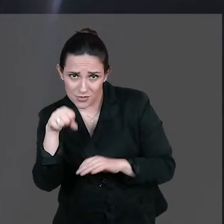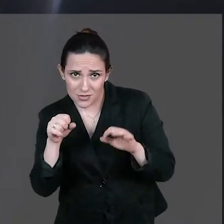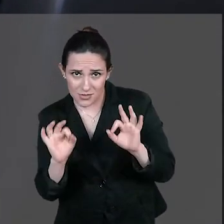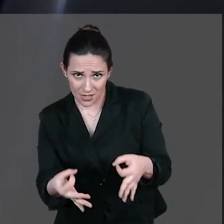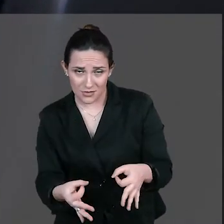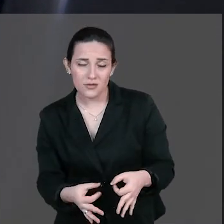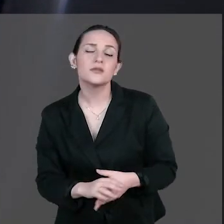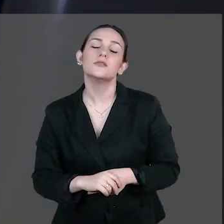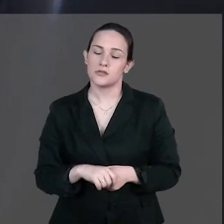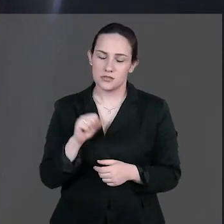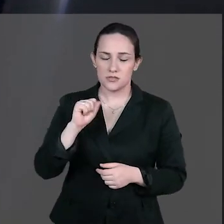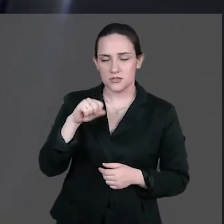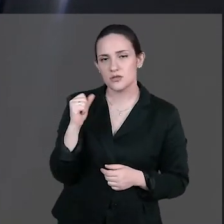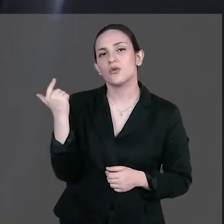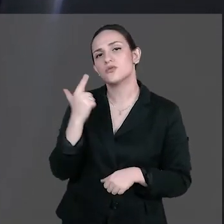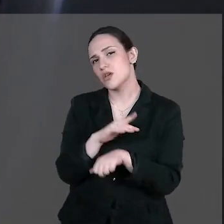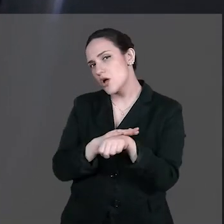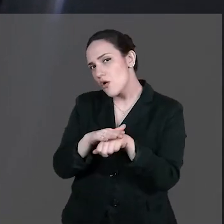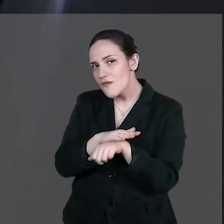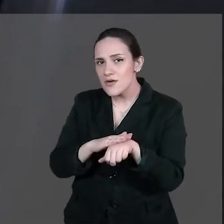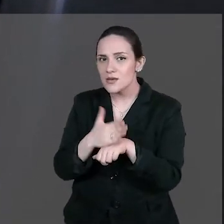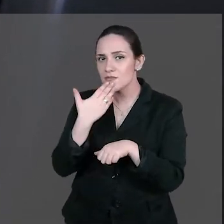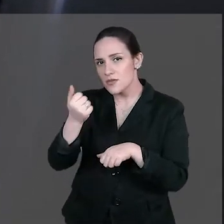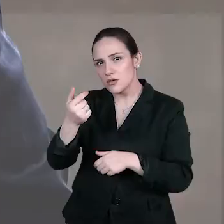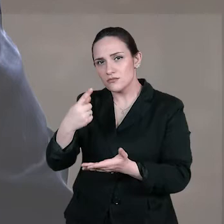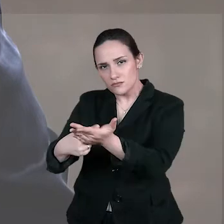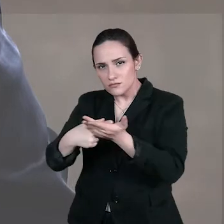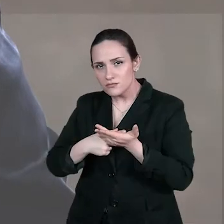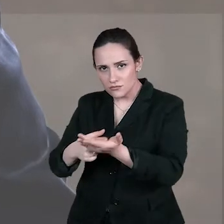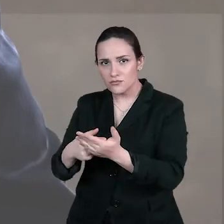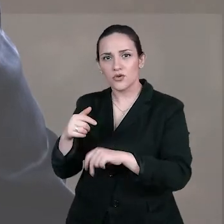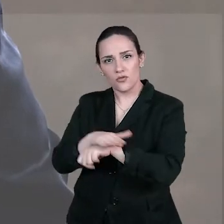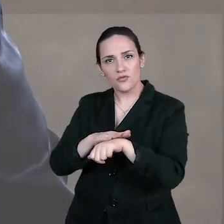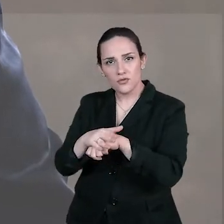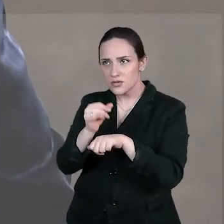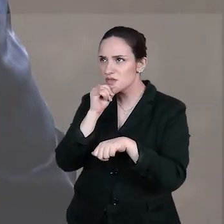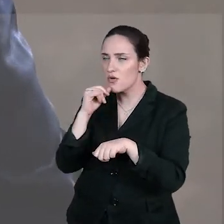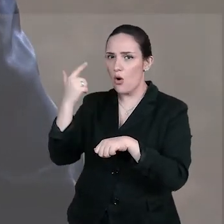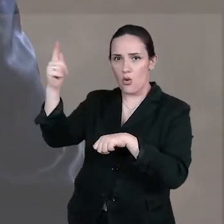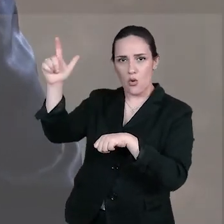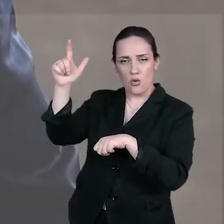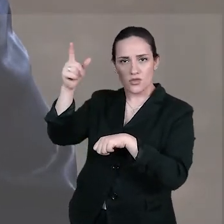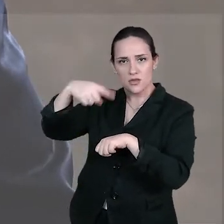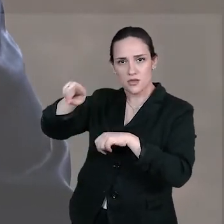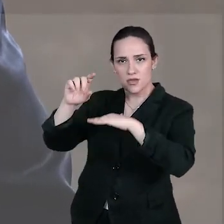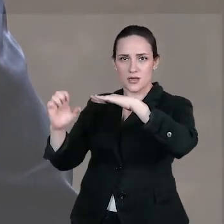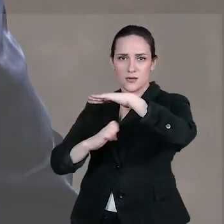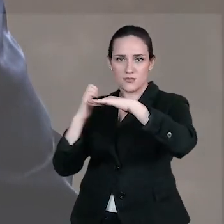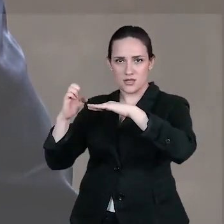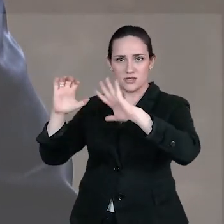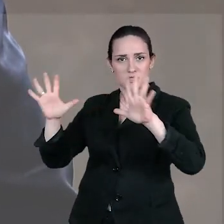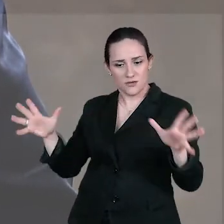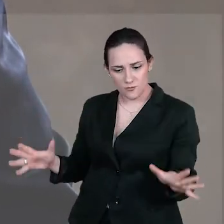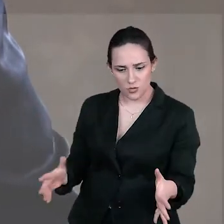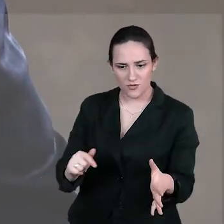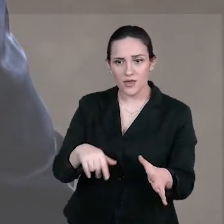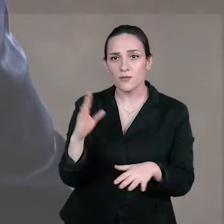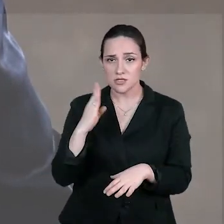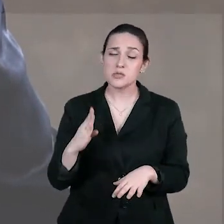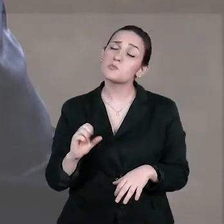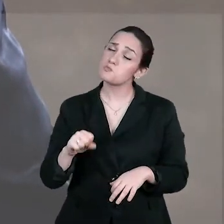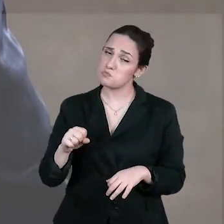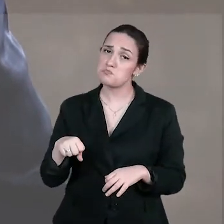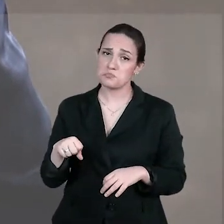questões tributárias. Isso aí facilitaria exatamente acordos comerciais de alguma forma? Não tenha dúvida. E o próprio investimento estrangeiro no país seria algo mais